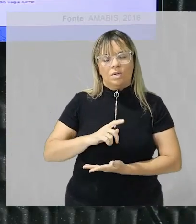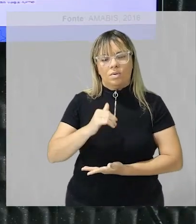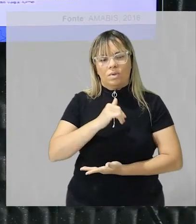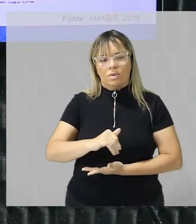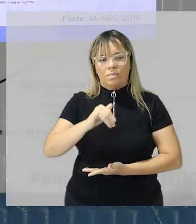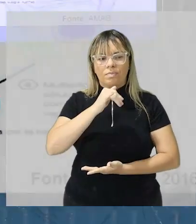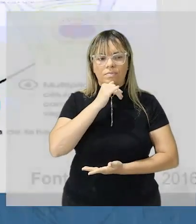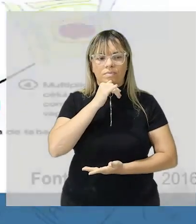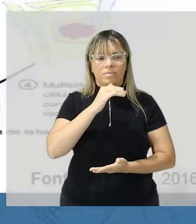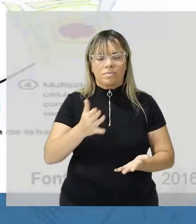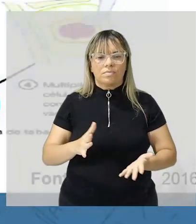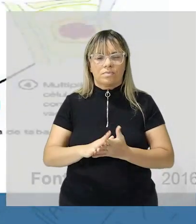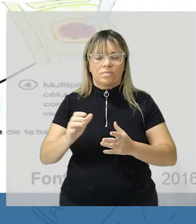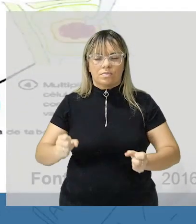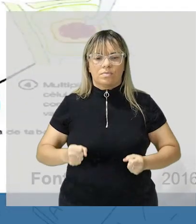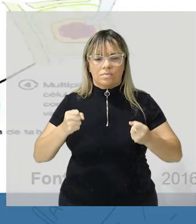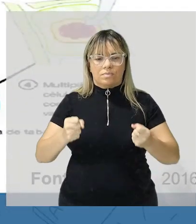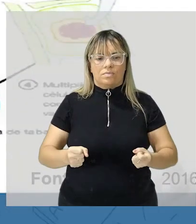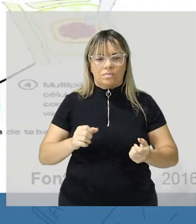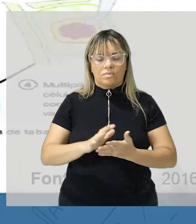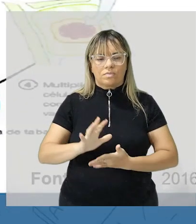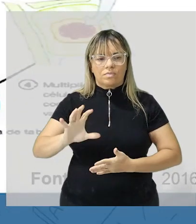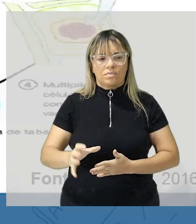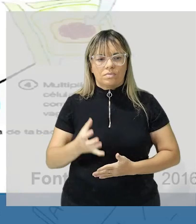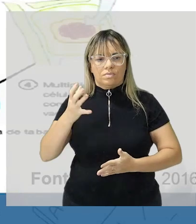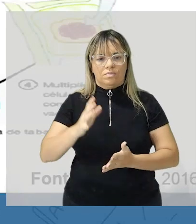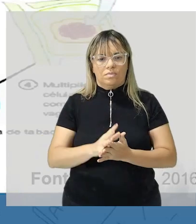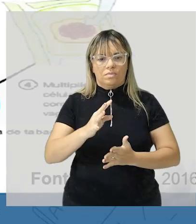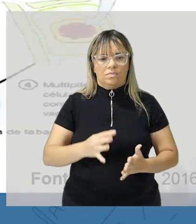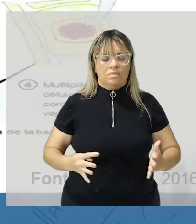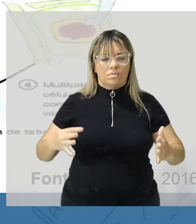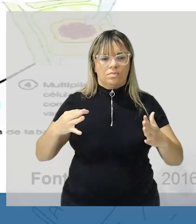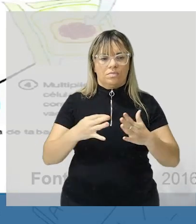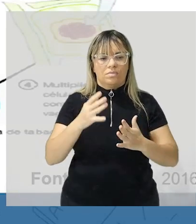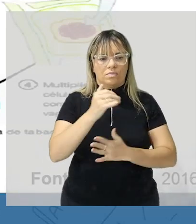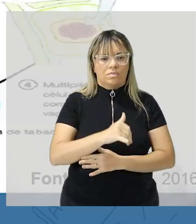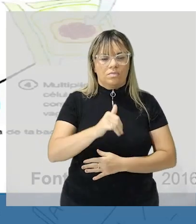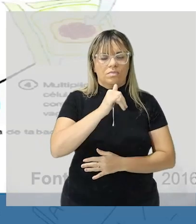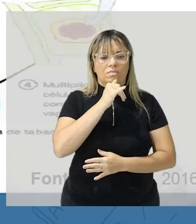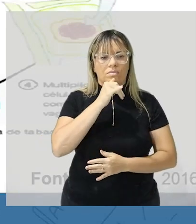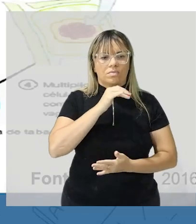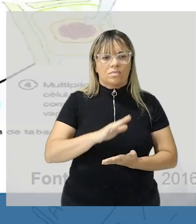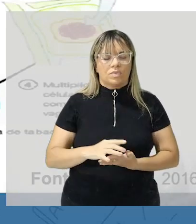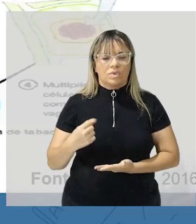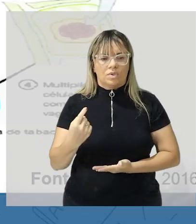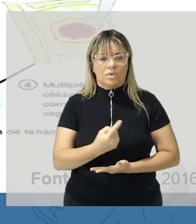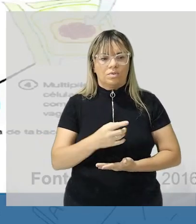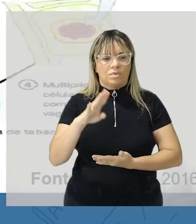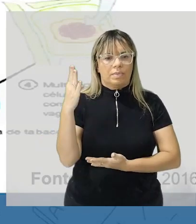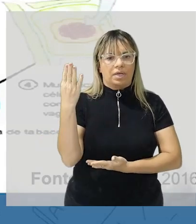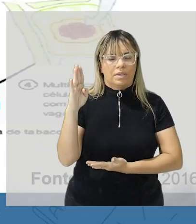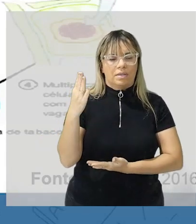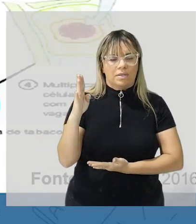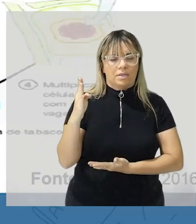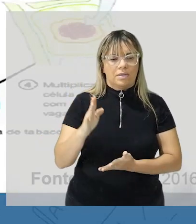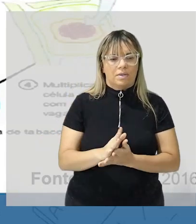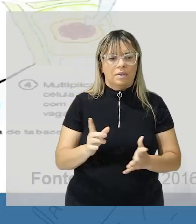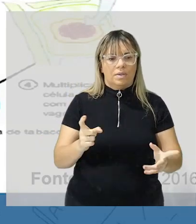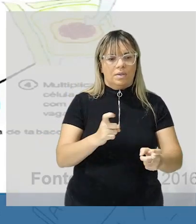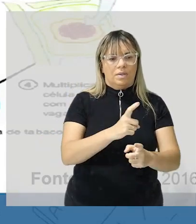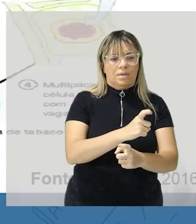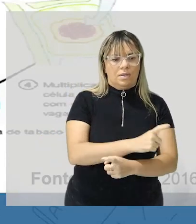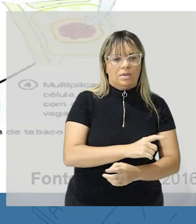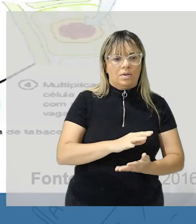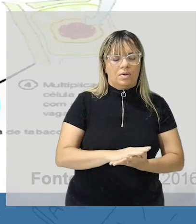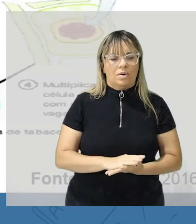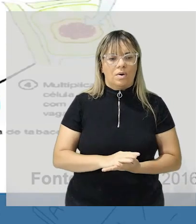situação que se pode promover a transgenia, tá? Por exemplo, olha só, nós temos bactérias com moléculas circulares